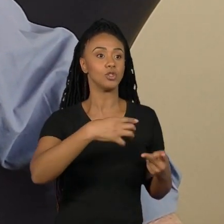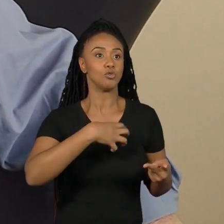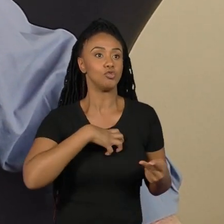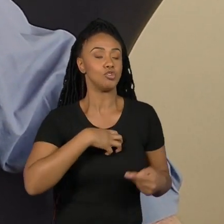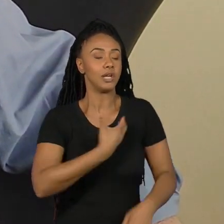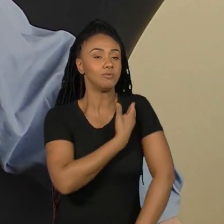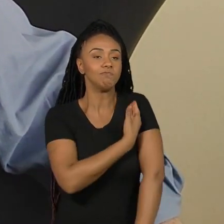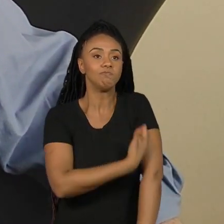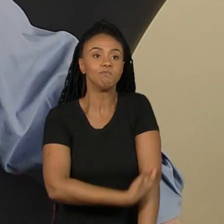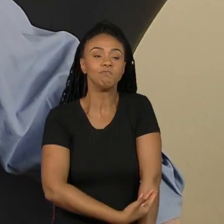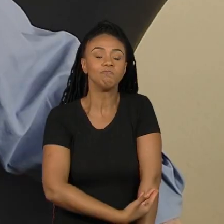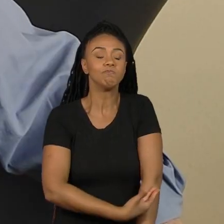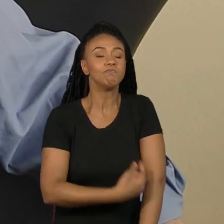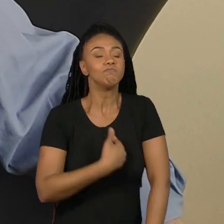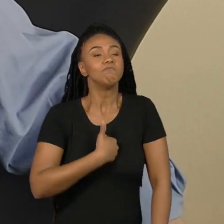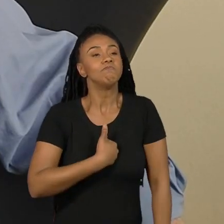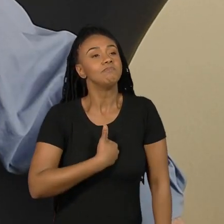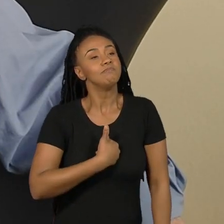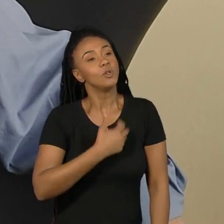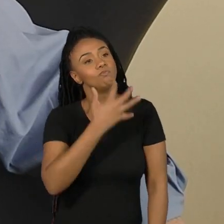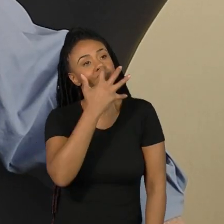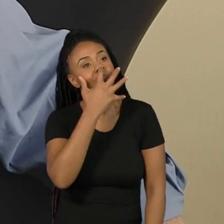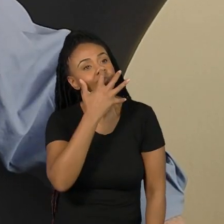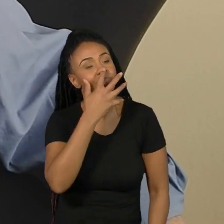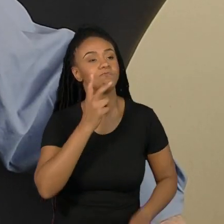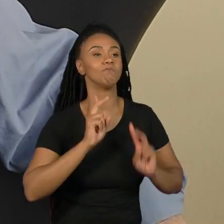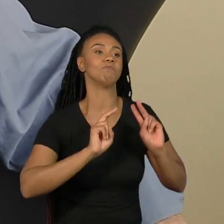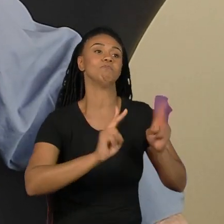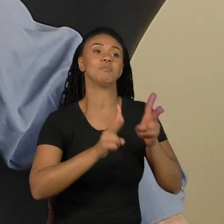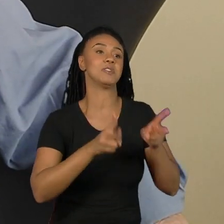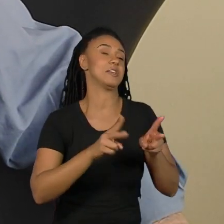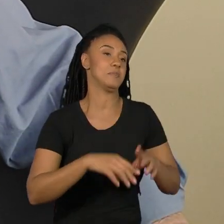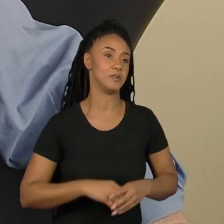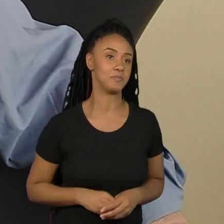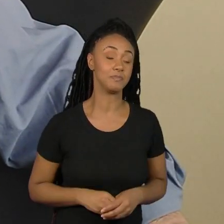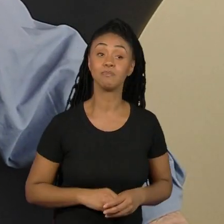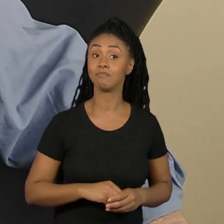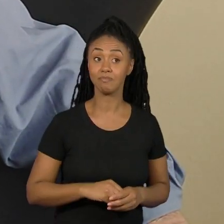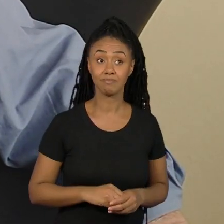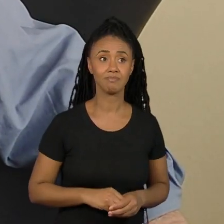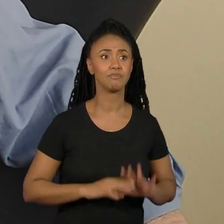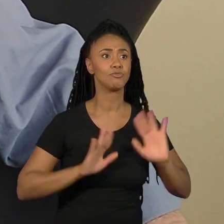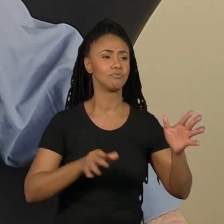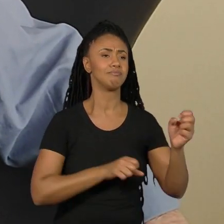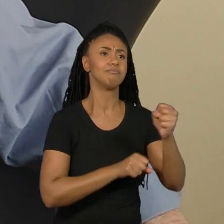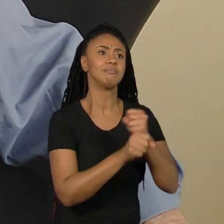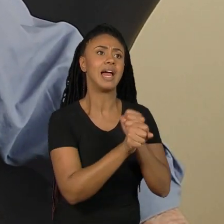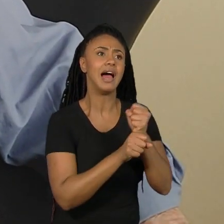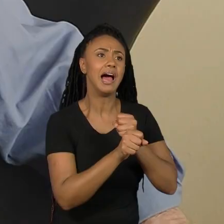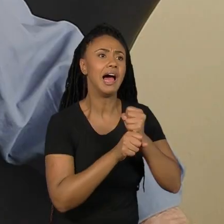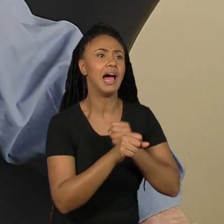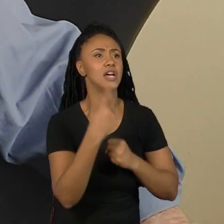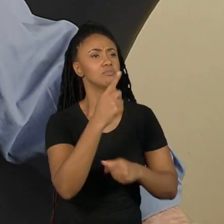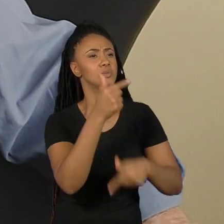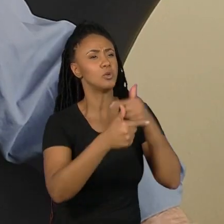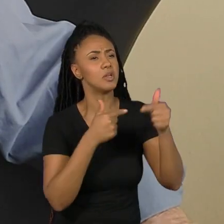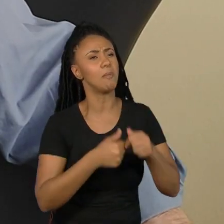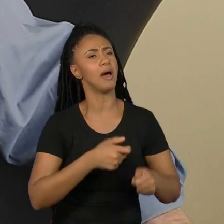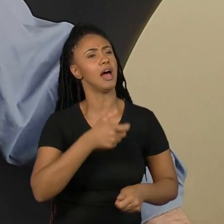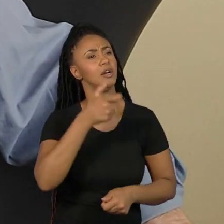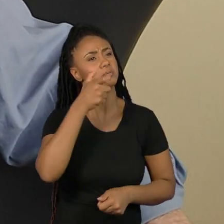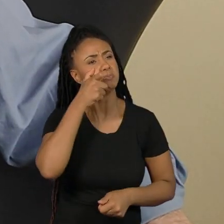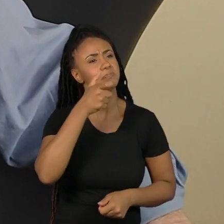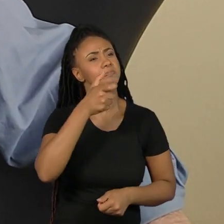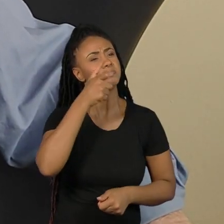me impressiona e que eu sempre volto a tratar com você. Tantas décadas acompanhando o teu trabalho e